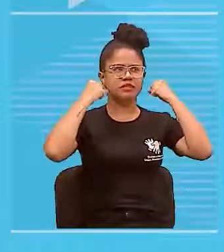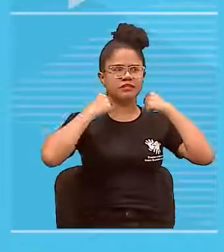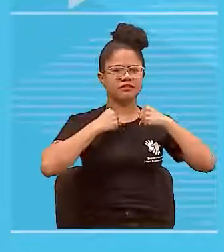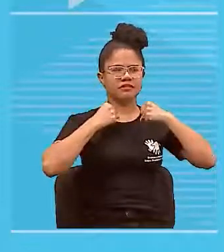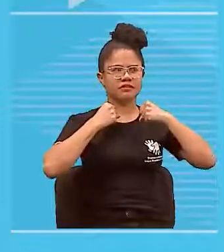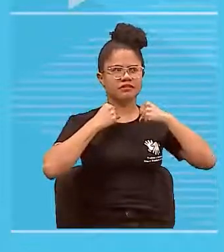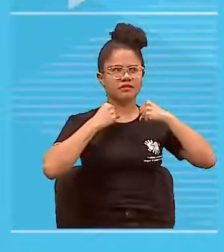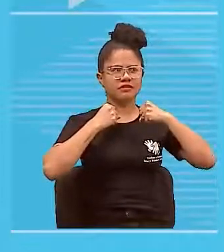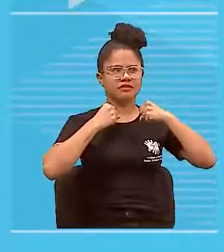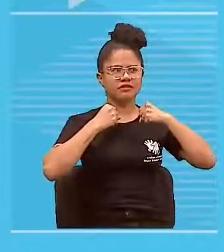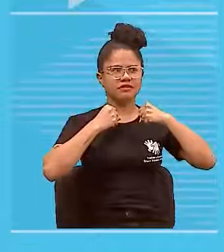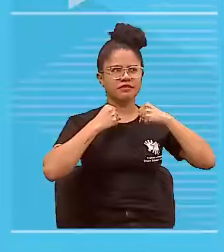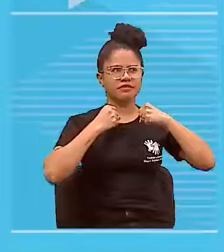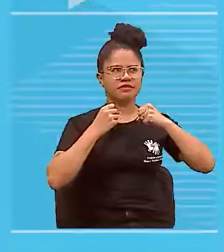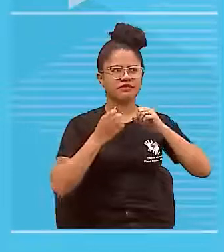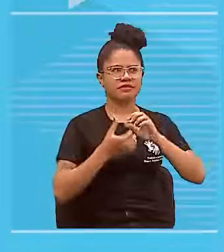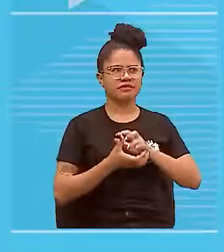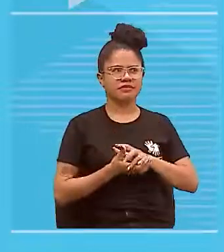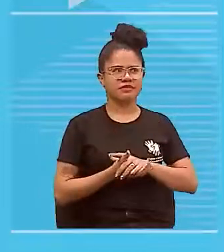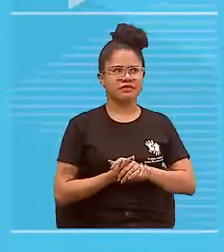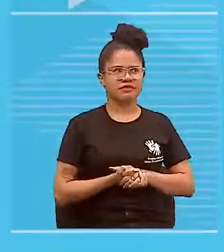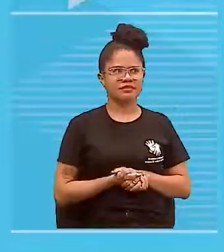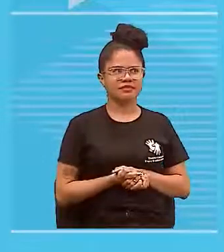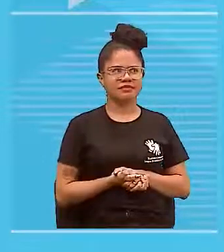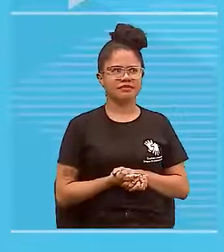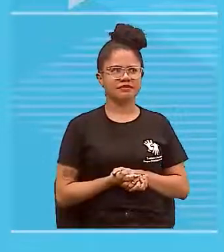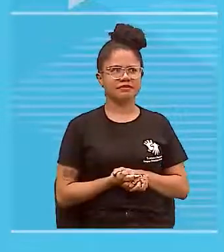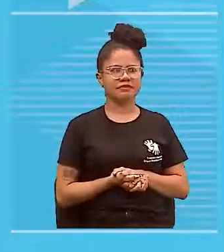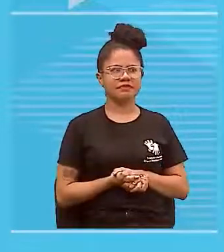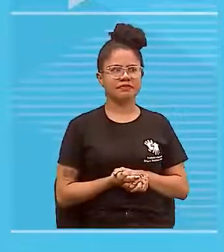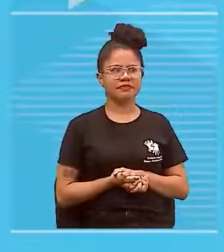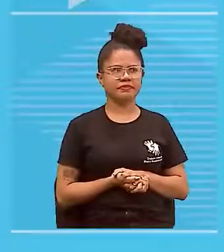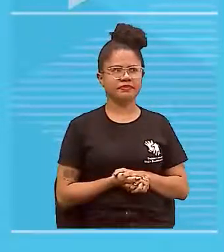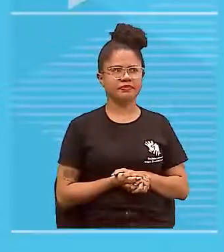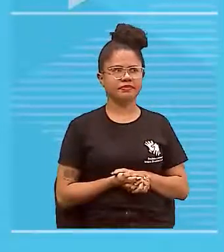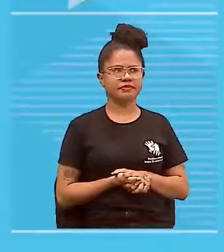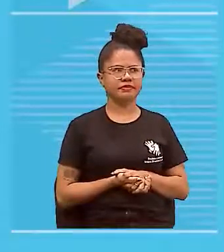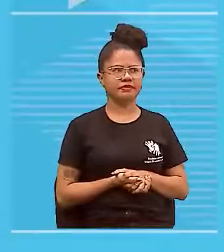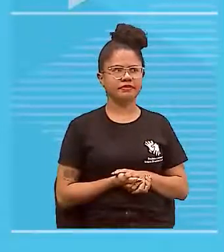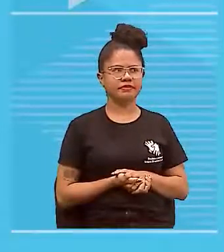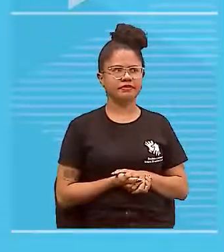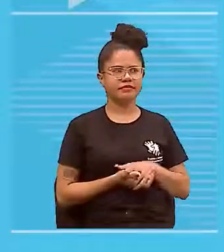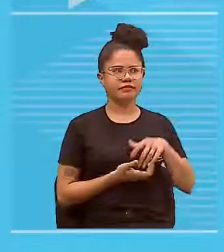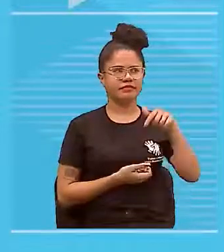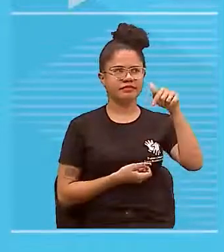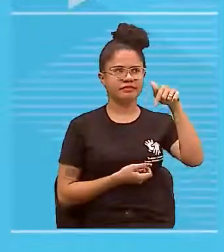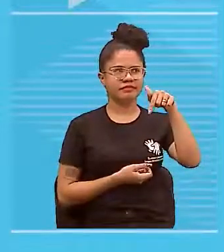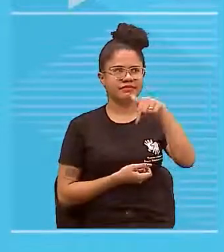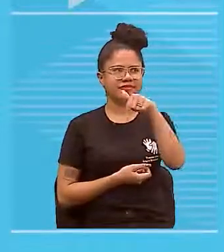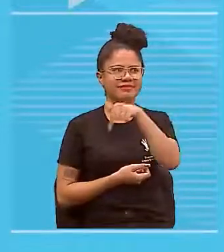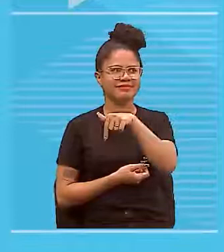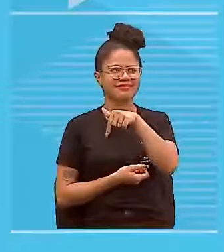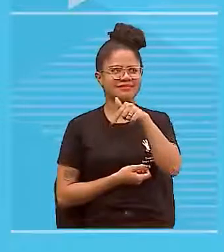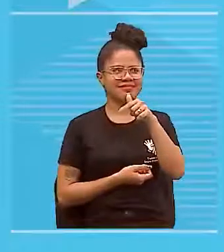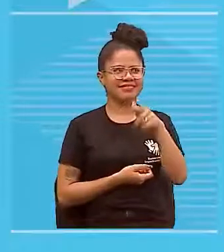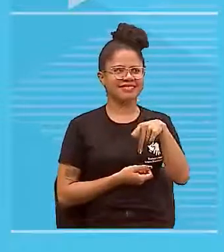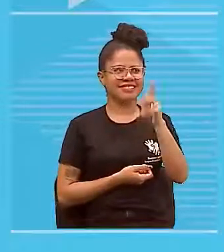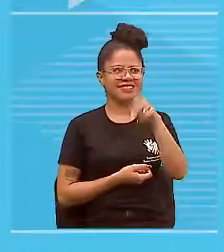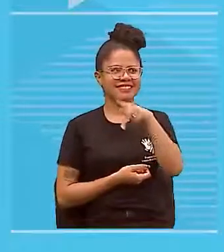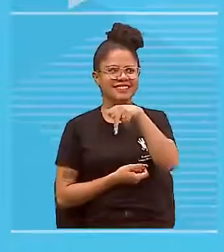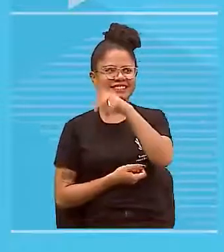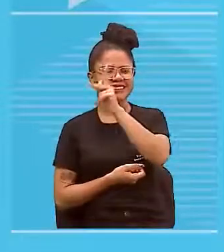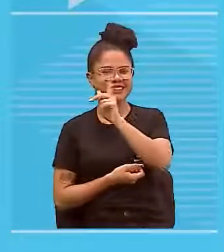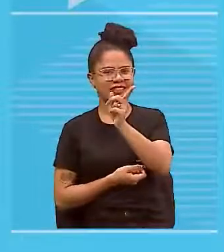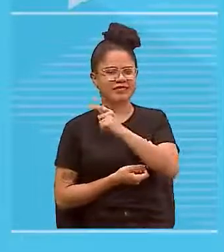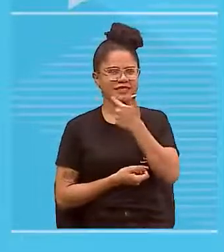é tipo uma carapuça né colocada aí e que que não é você sorrindo Não né